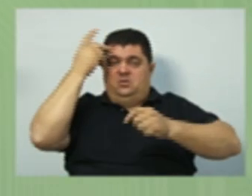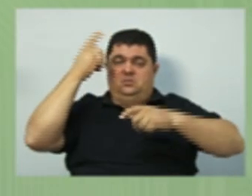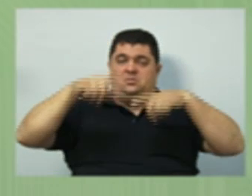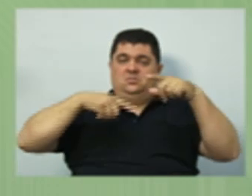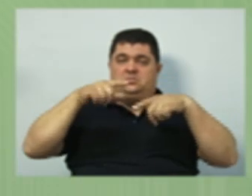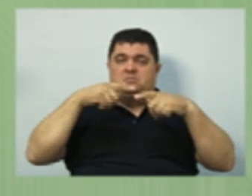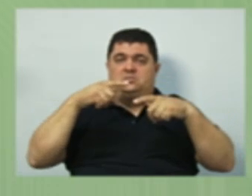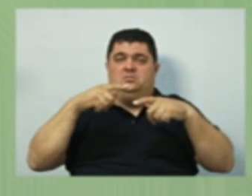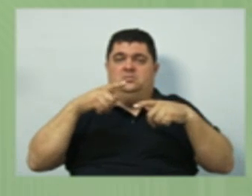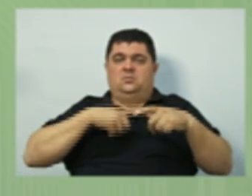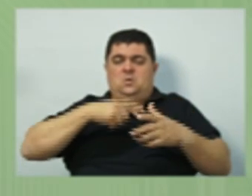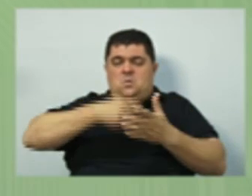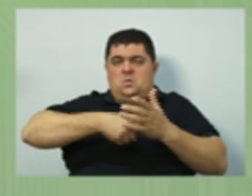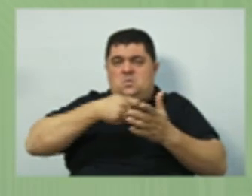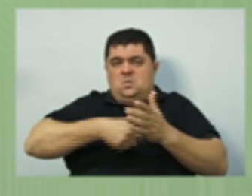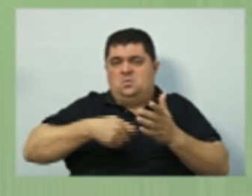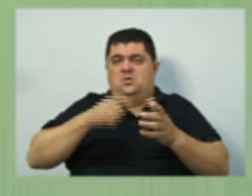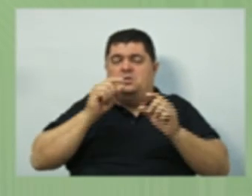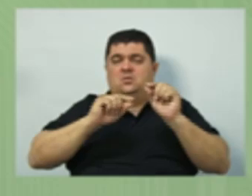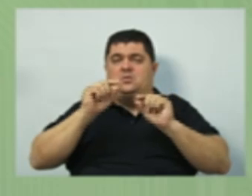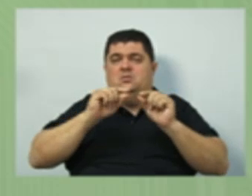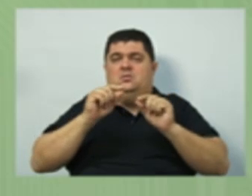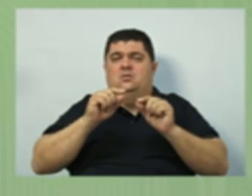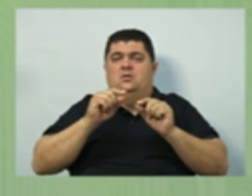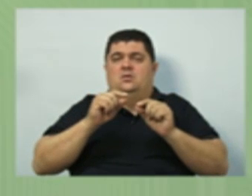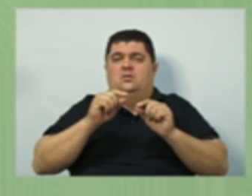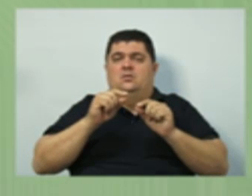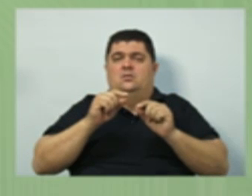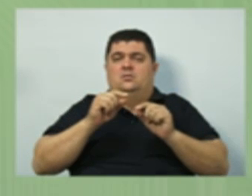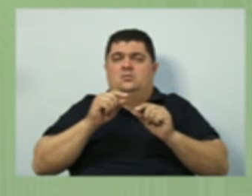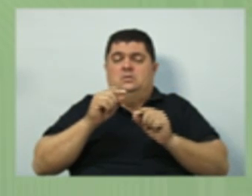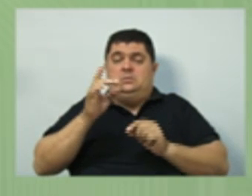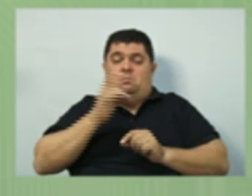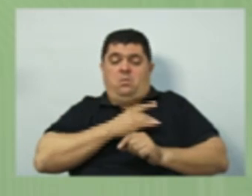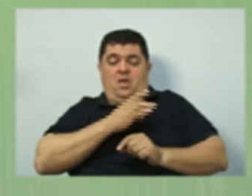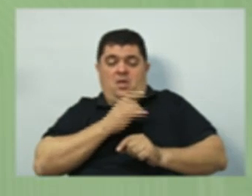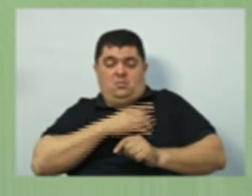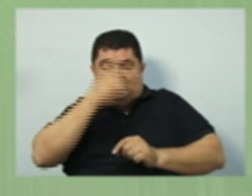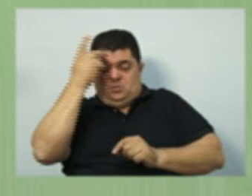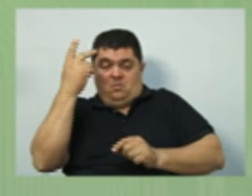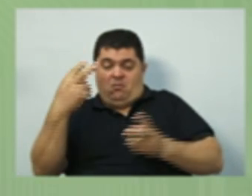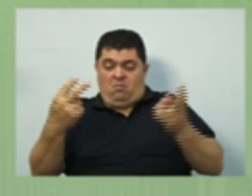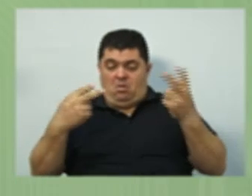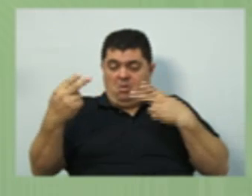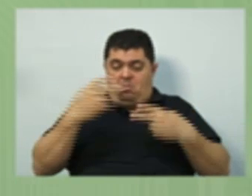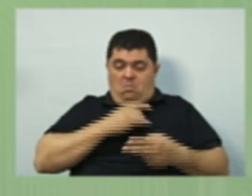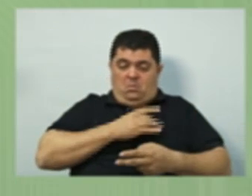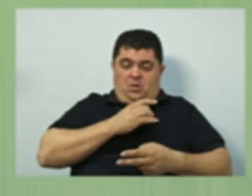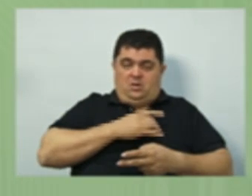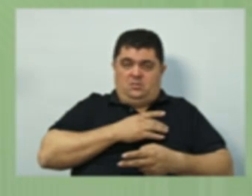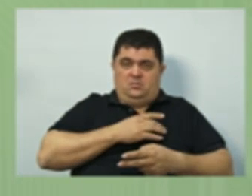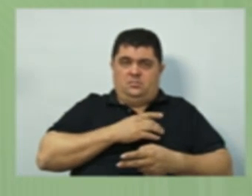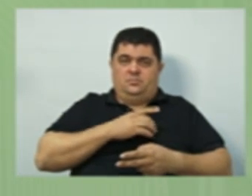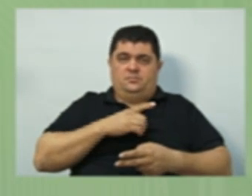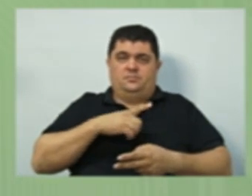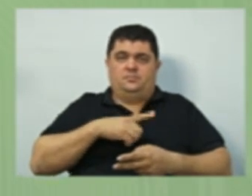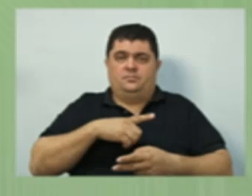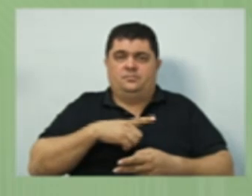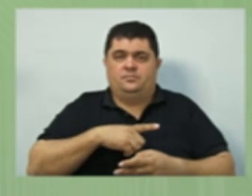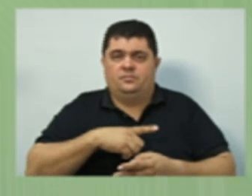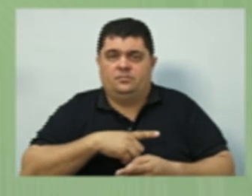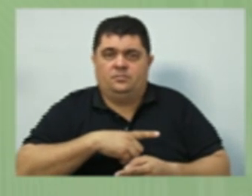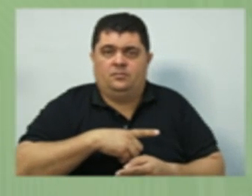trabalhadores, obrigando-os, incutindo medo nas pessoas. Enquanto isto,